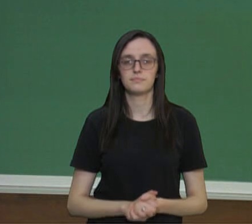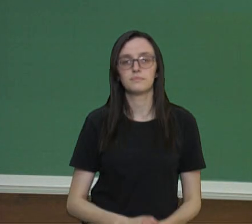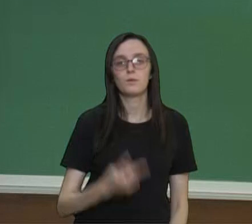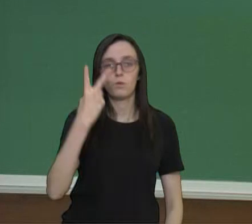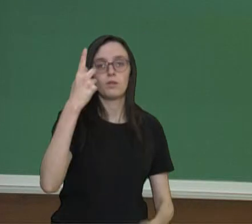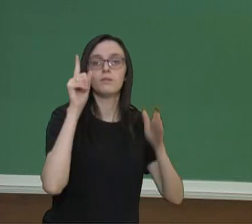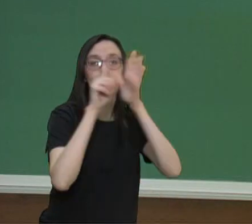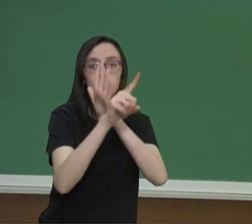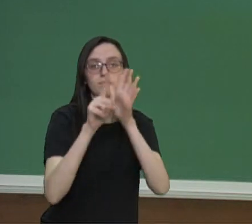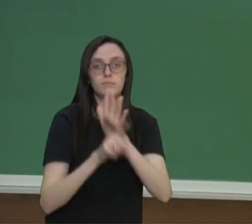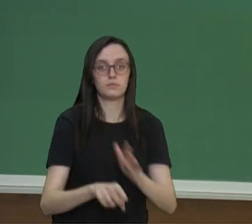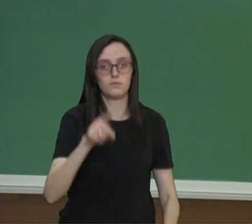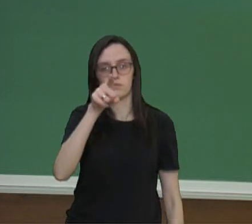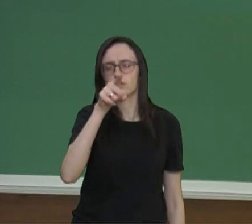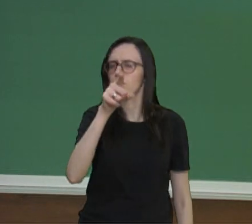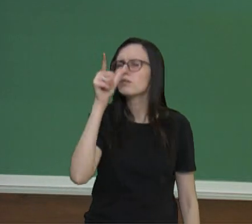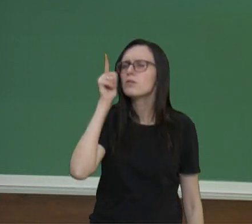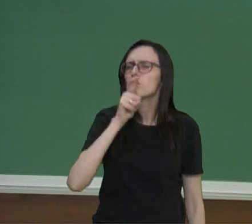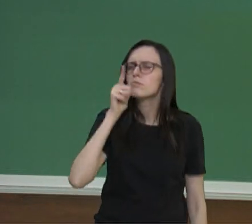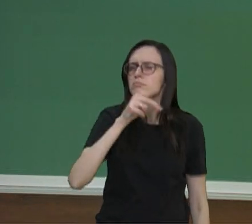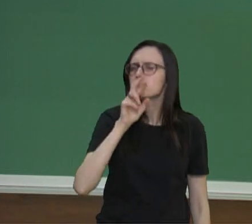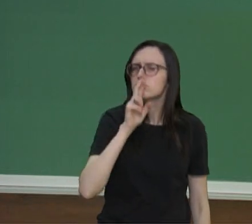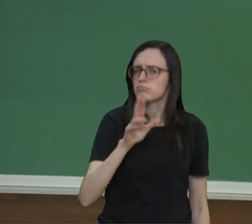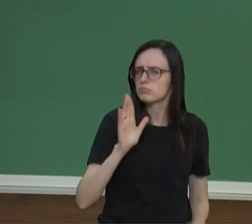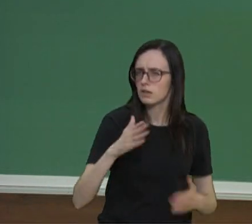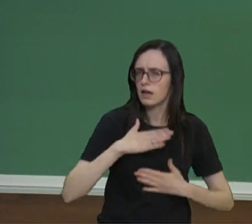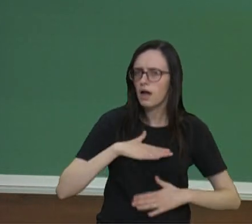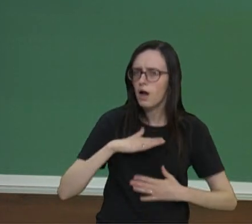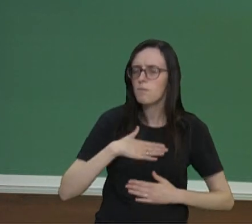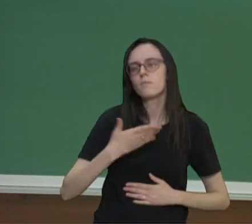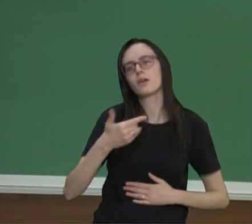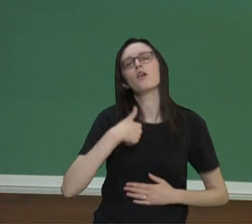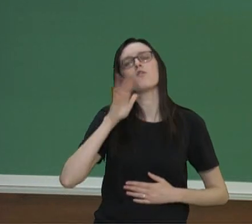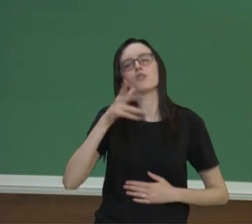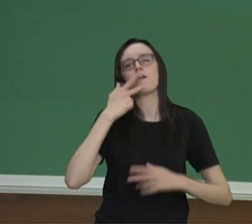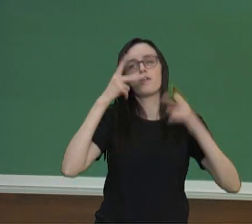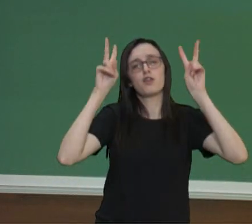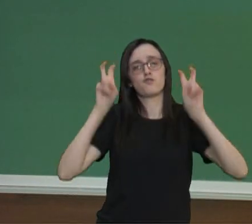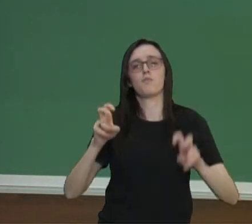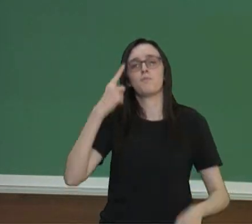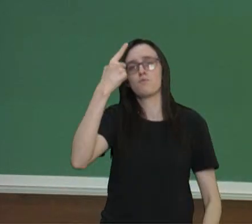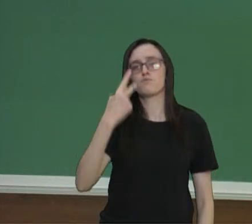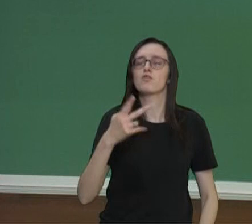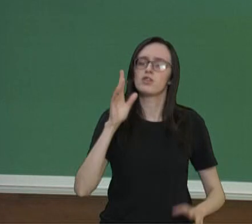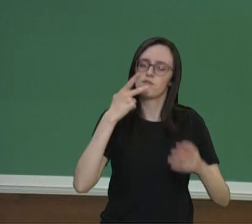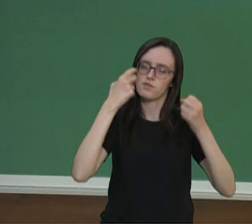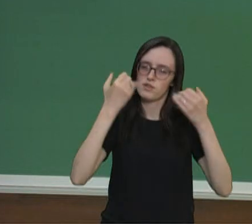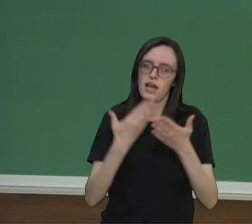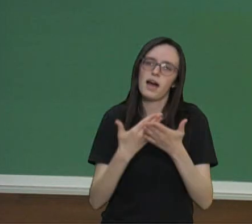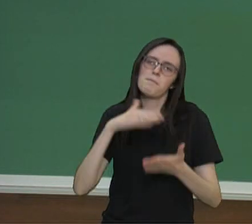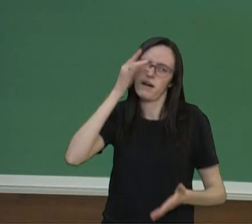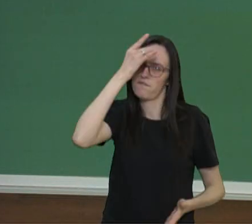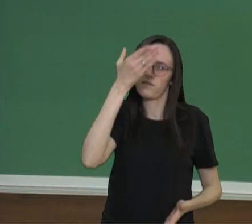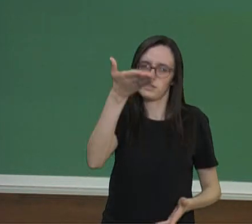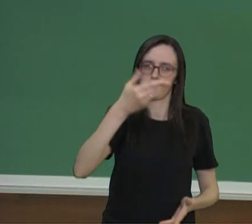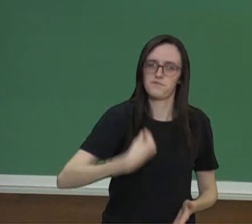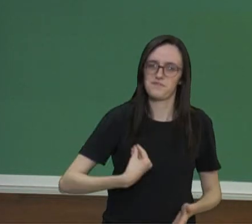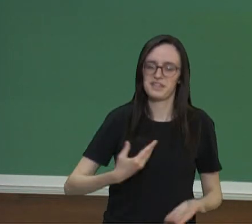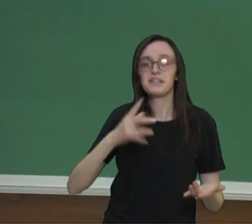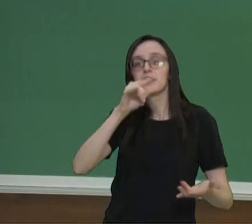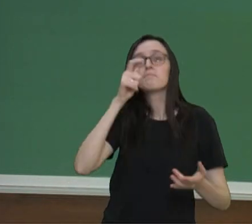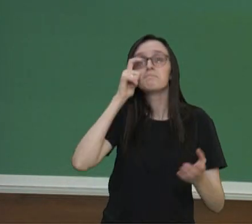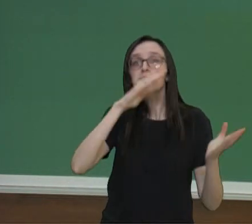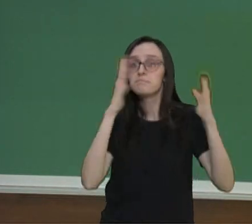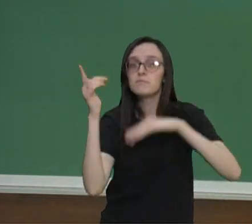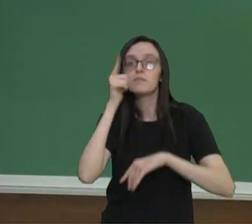2 perguntas para você, você conseguiu responder elas com muita calma. Eu já falei sobre as 2 na aula de hoje, então facilitou mais sua vida. Quem prestou